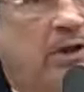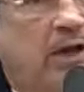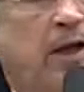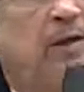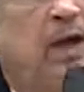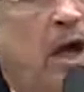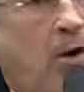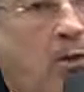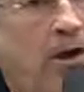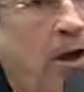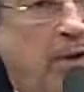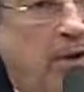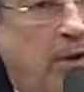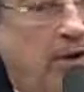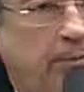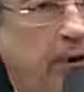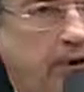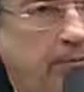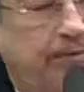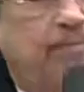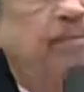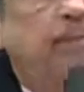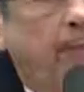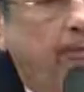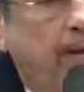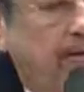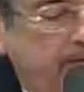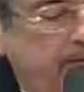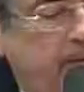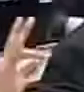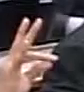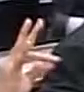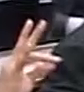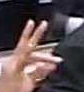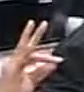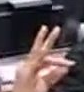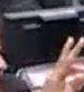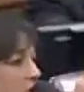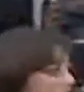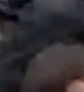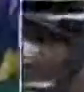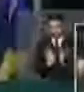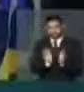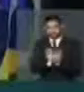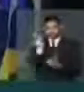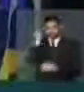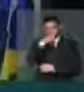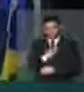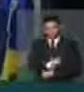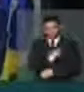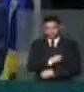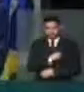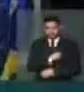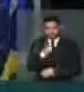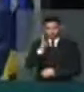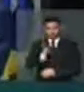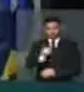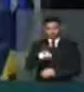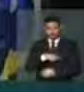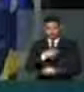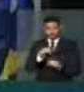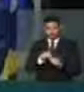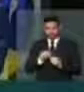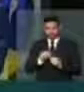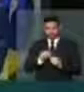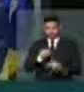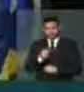Deputados. 11 horas e 39 minutos, nós retornamos ao plenário Ulisses Guimarães, onde Elisabel Ferrich acompanha a